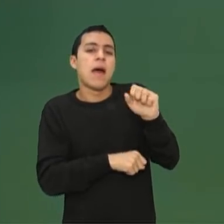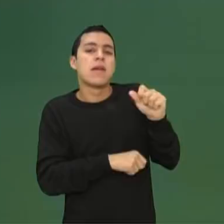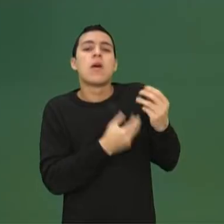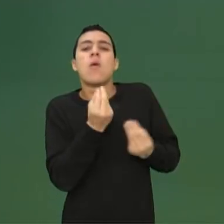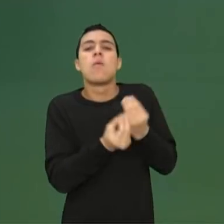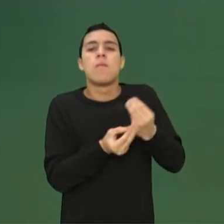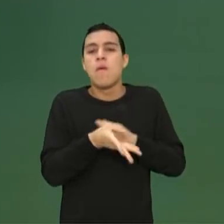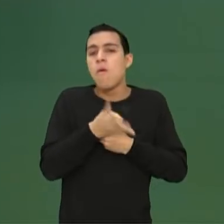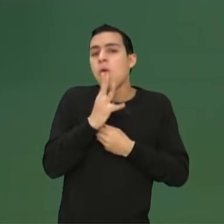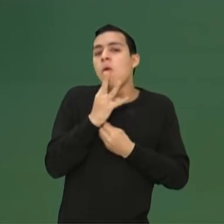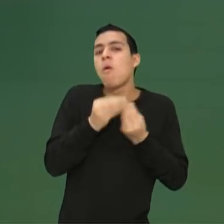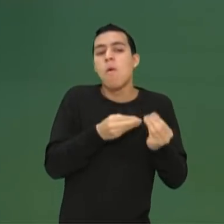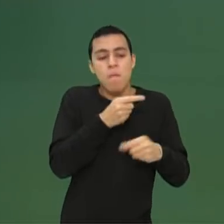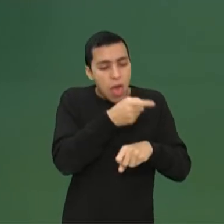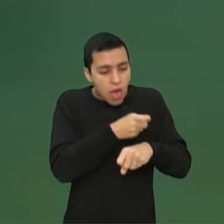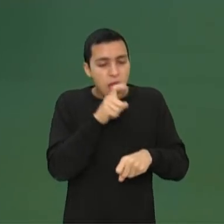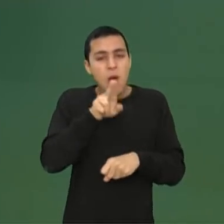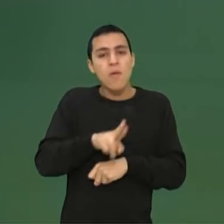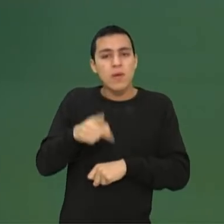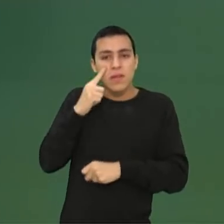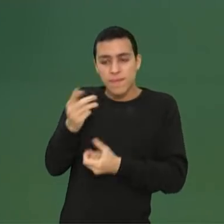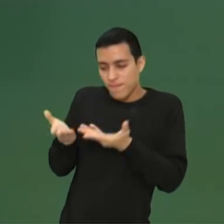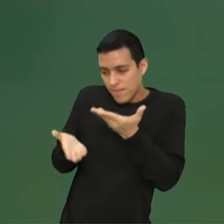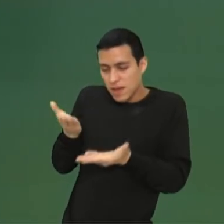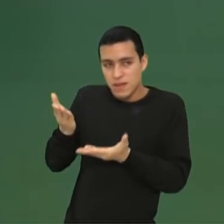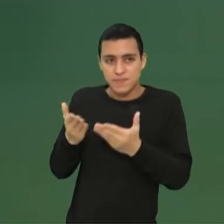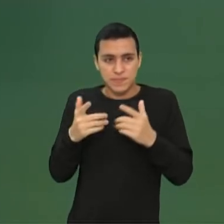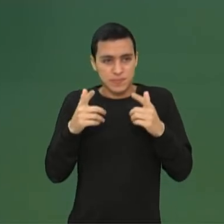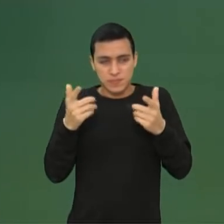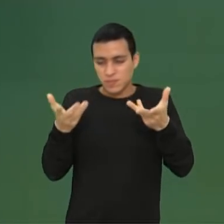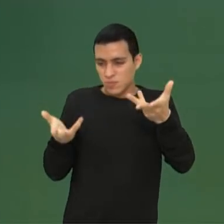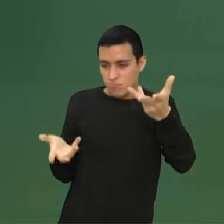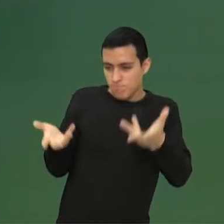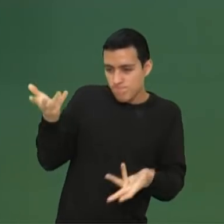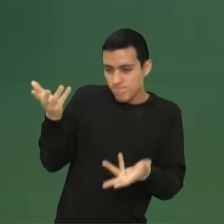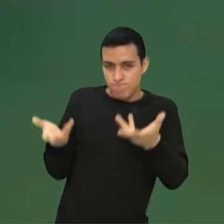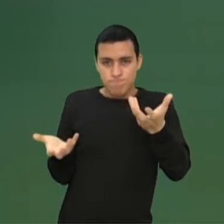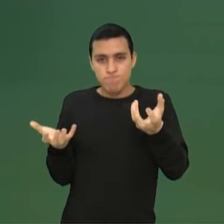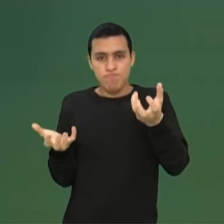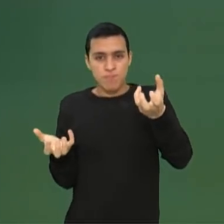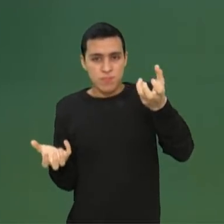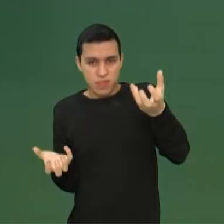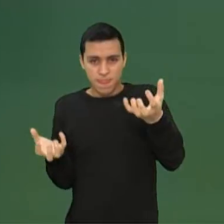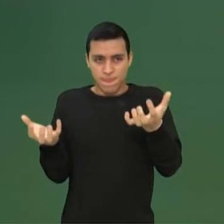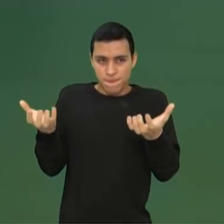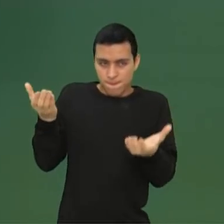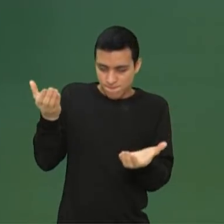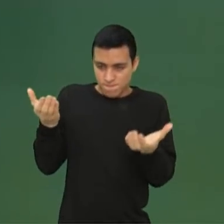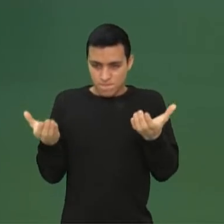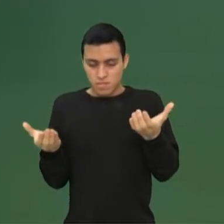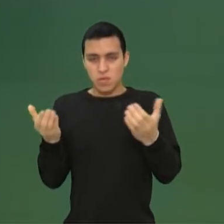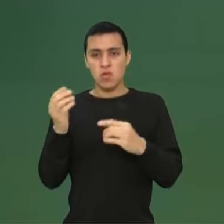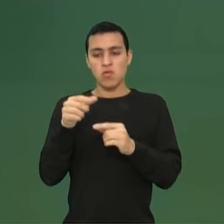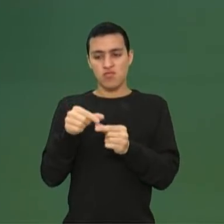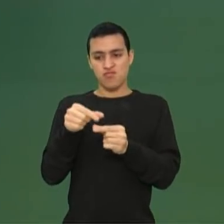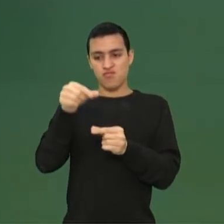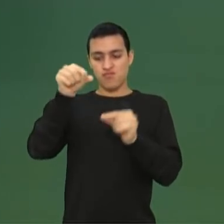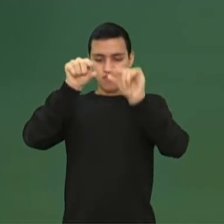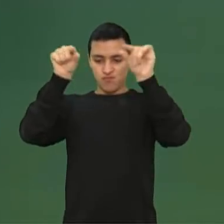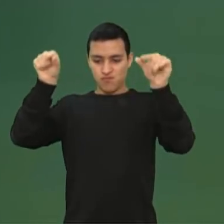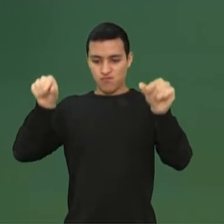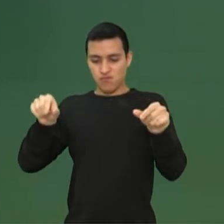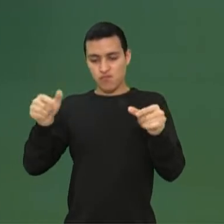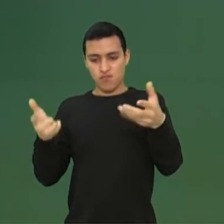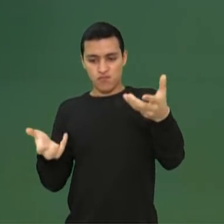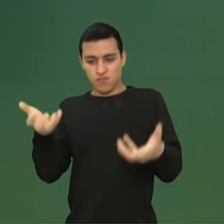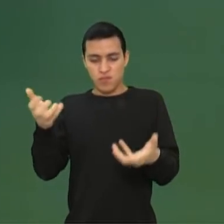balanças. Eu trouxe aqui para vocês nessa imagem uma balança de 2 pratos, que elas se equilibram. Então, se eu pegar aquela pepita de ouro, o tronco da árvore